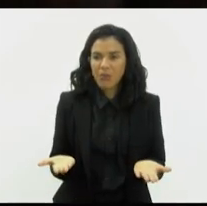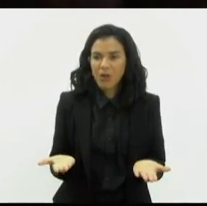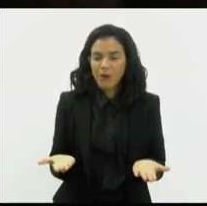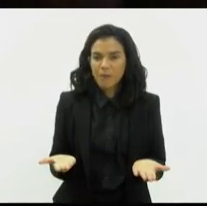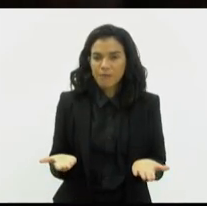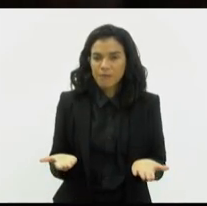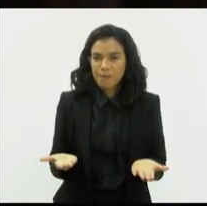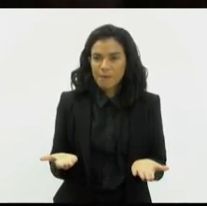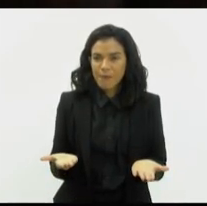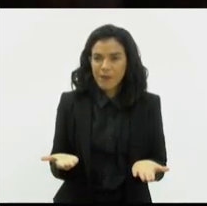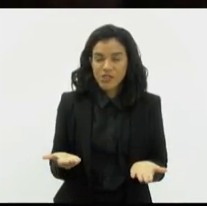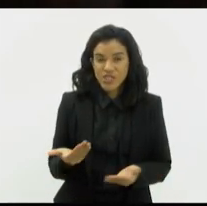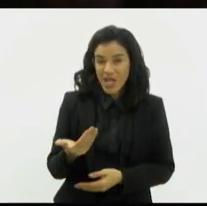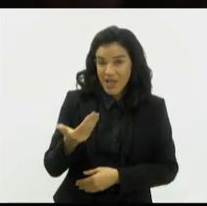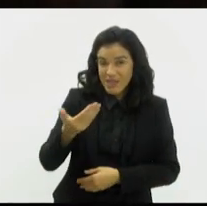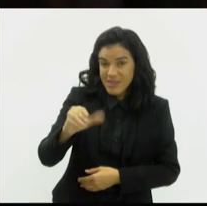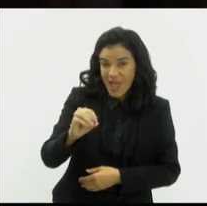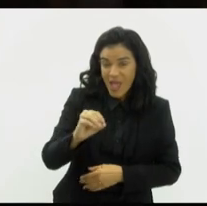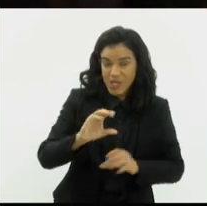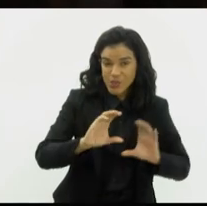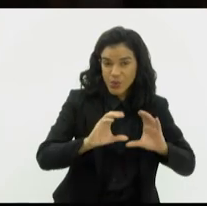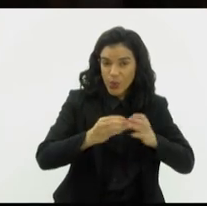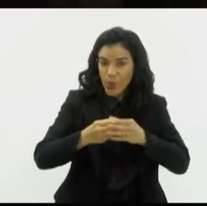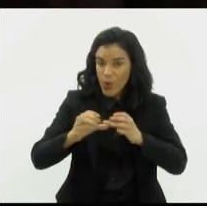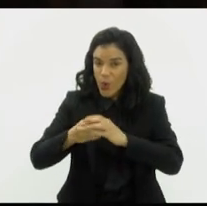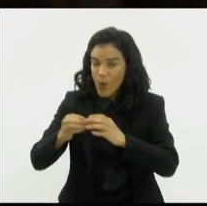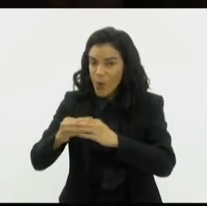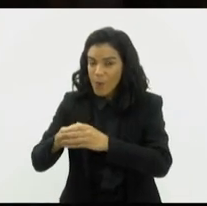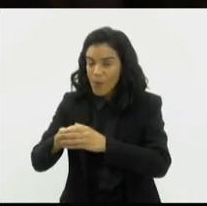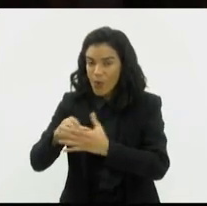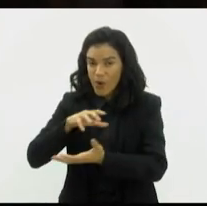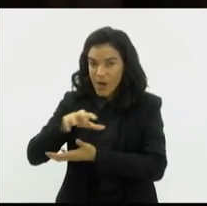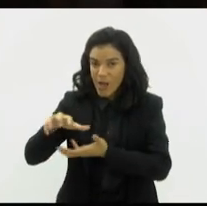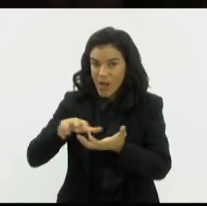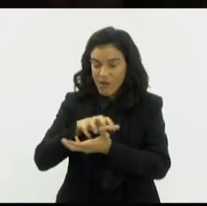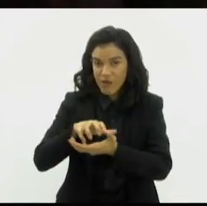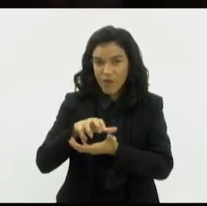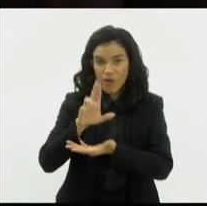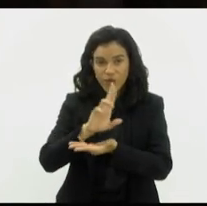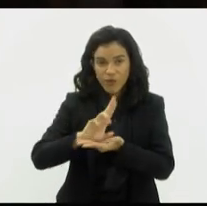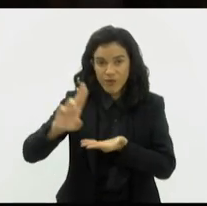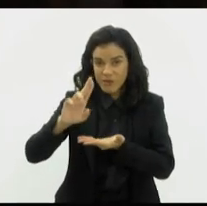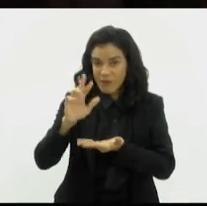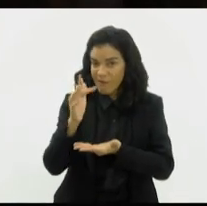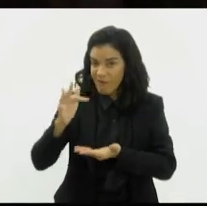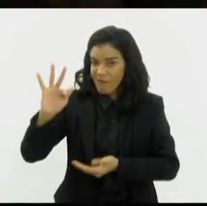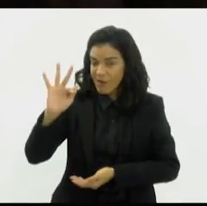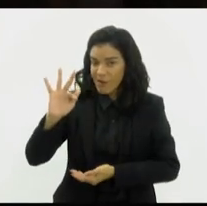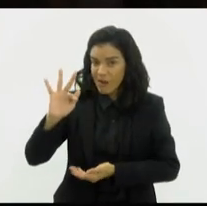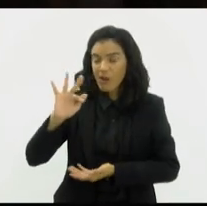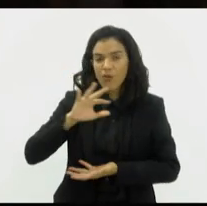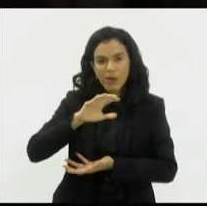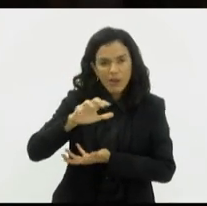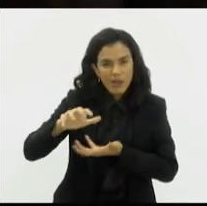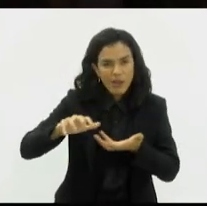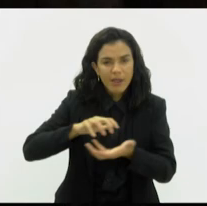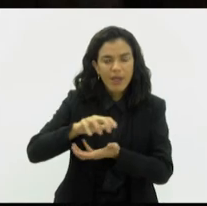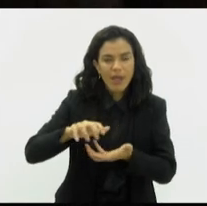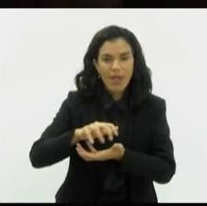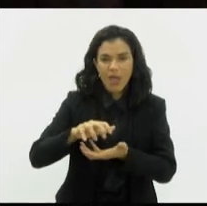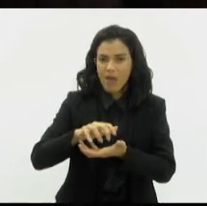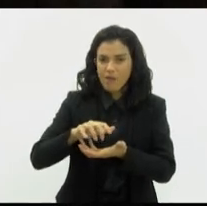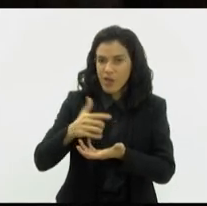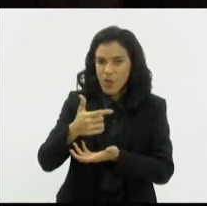Nós já temos 10 grandes categorias paralisadas. As universidades federais estão em greve. E